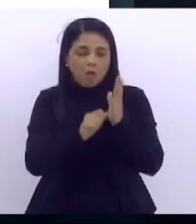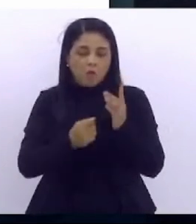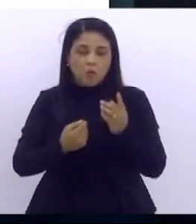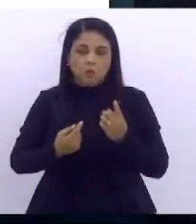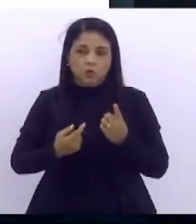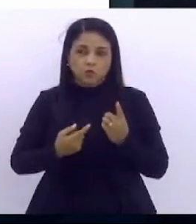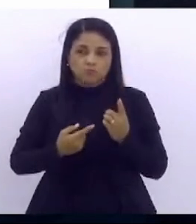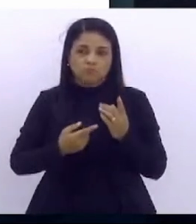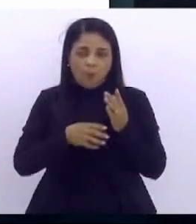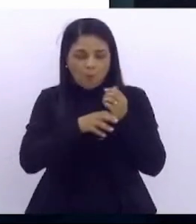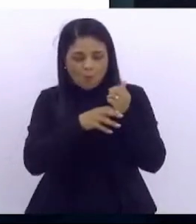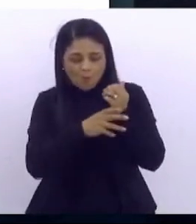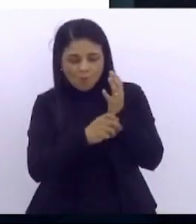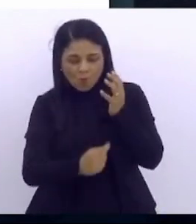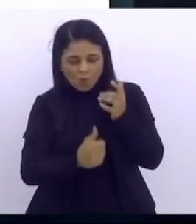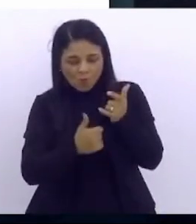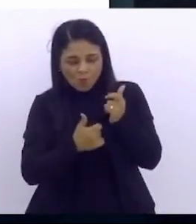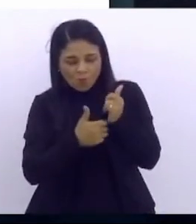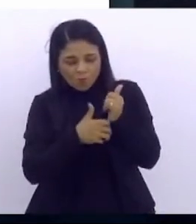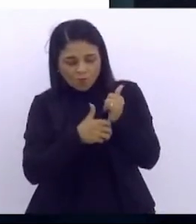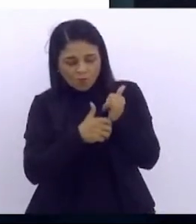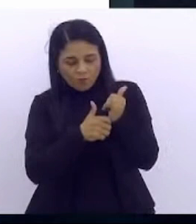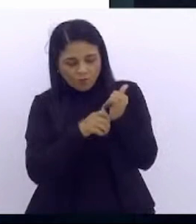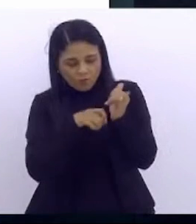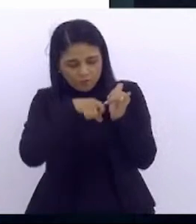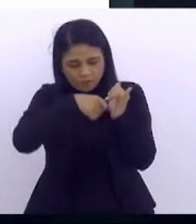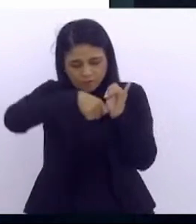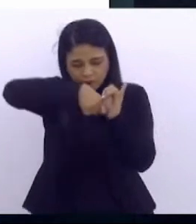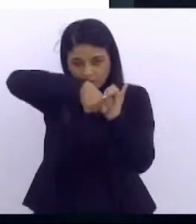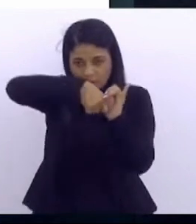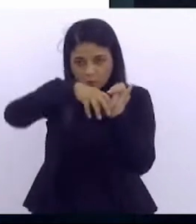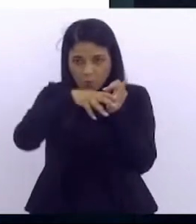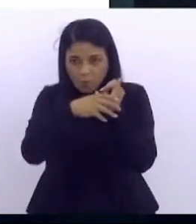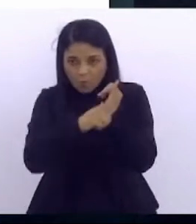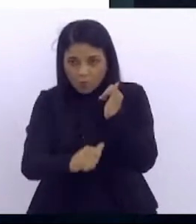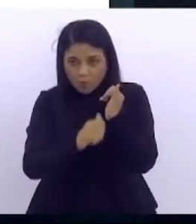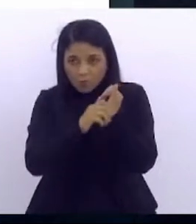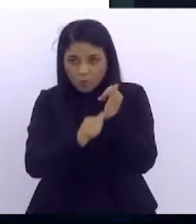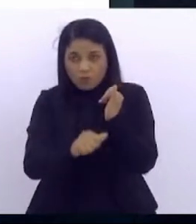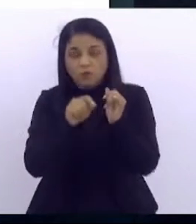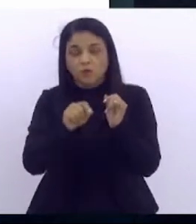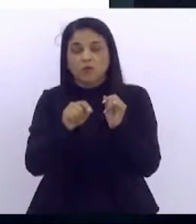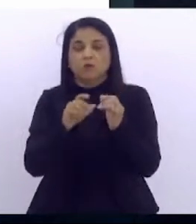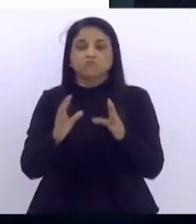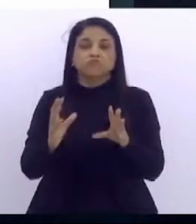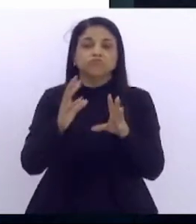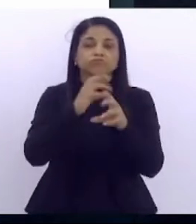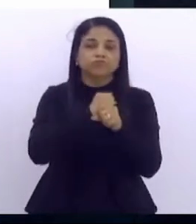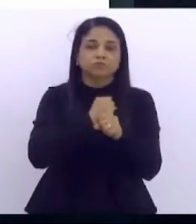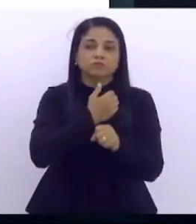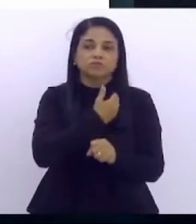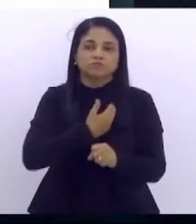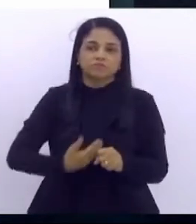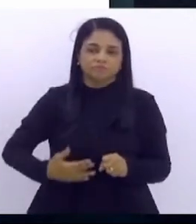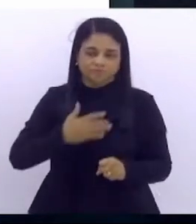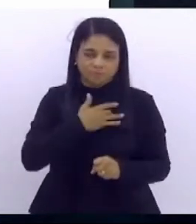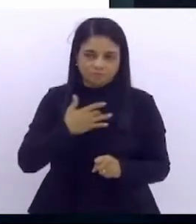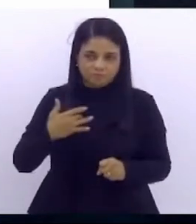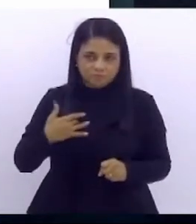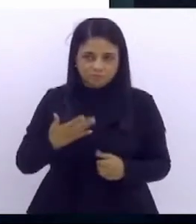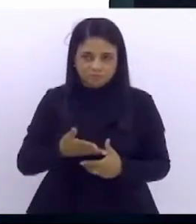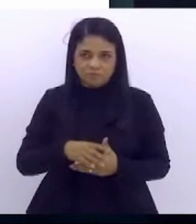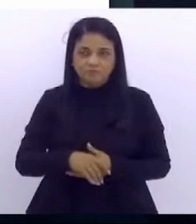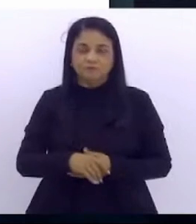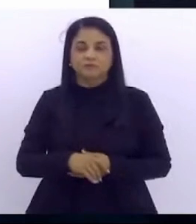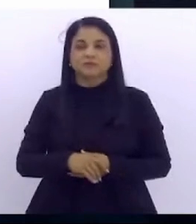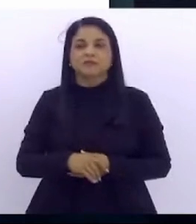e compreendida para falar sobre números de aborto, problemas de saúde pública e tudo mais, é de onde vêm esses números. E aí eu explico. Aqui, com